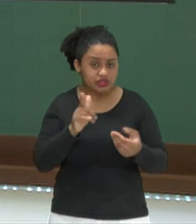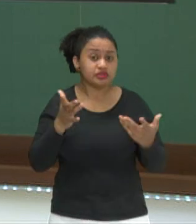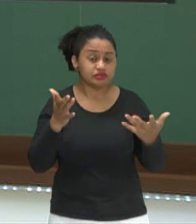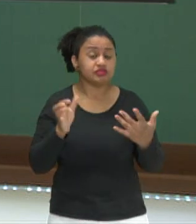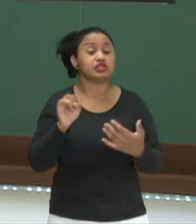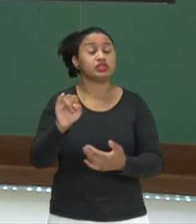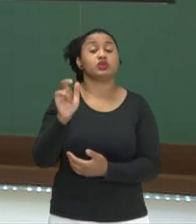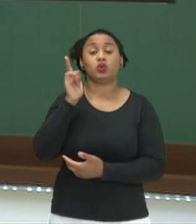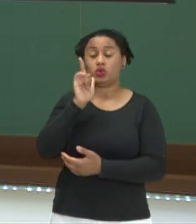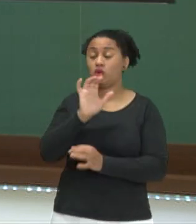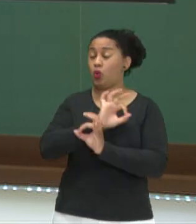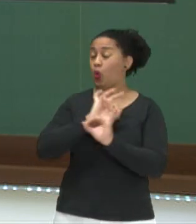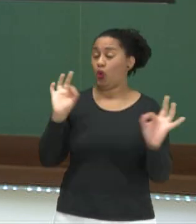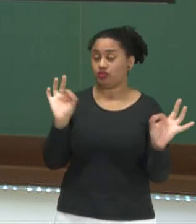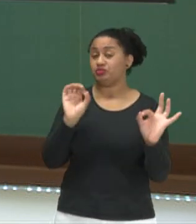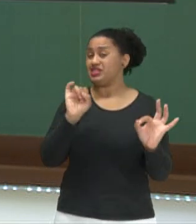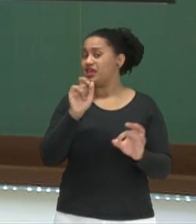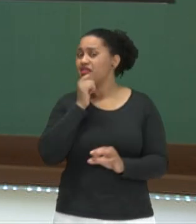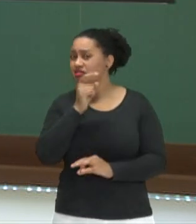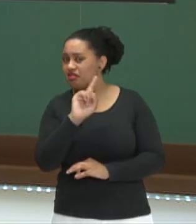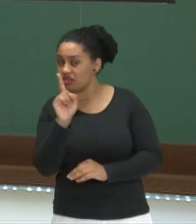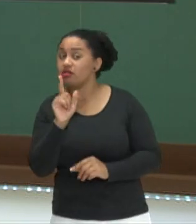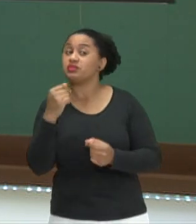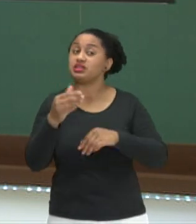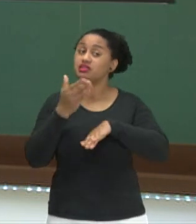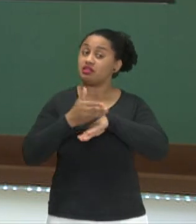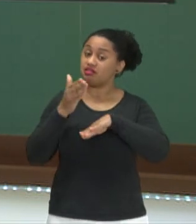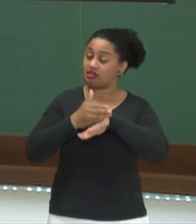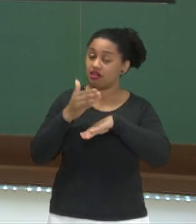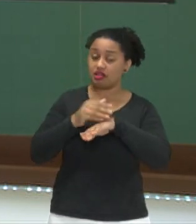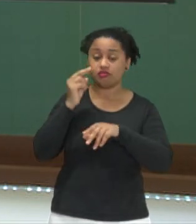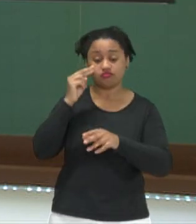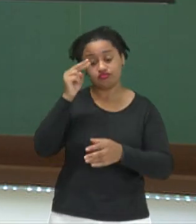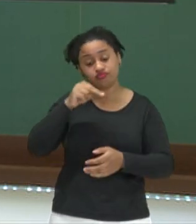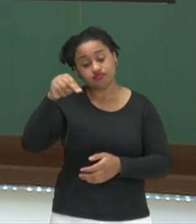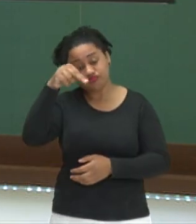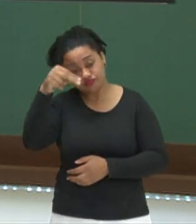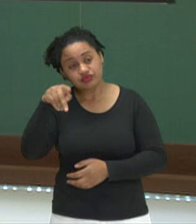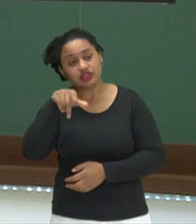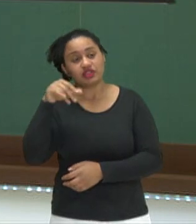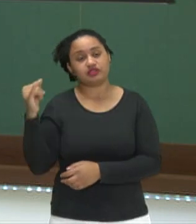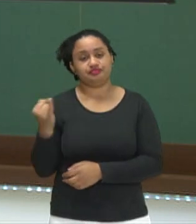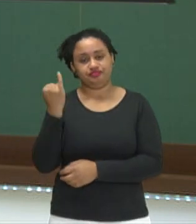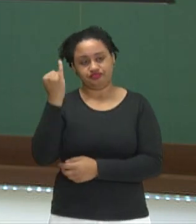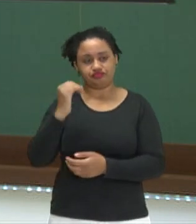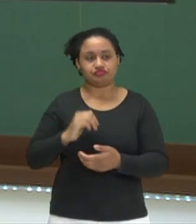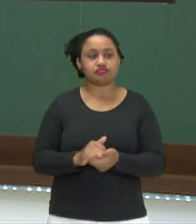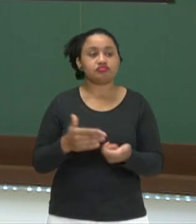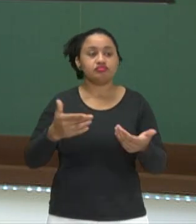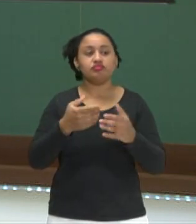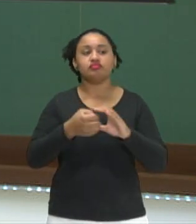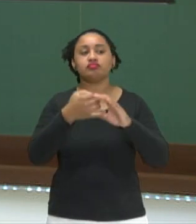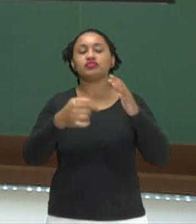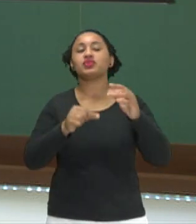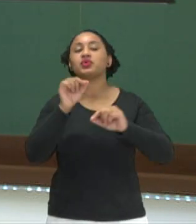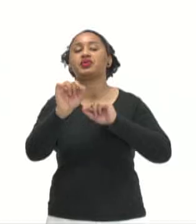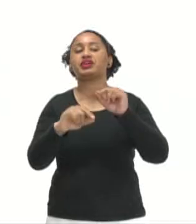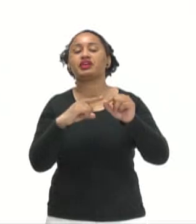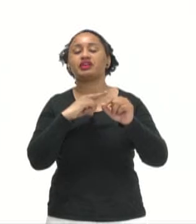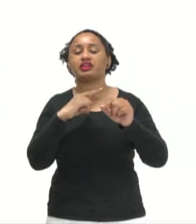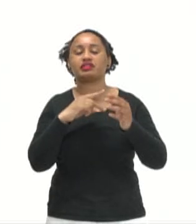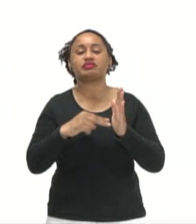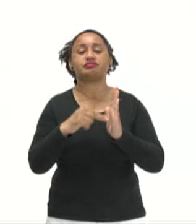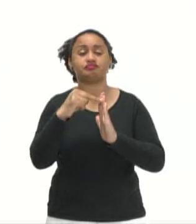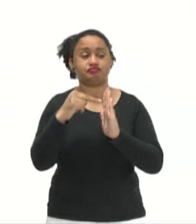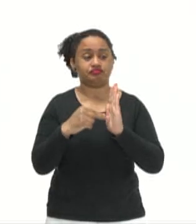Se conseguiram, ótimo. Se não conseguiram, eu preciso treinar essa visão, que é muito importante. Agora vamos falar sobre os elementos do prisma. Já